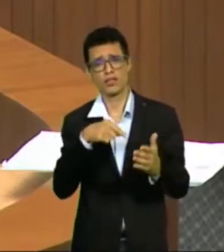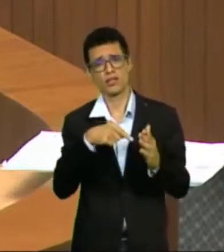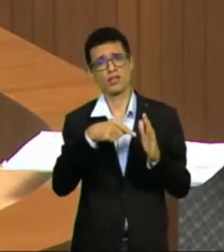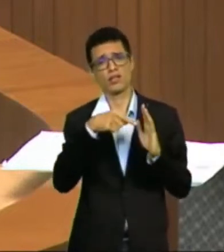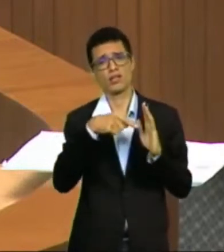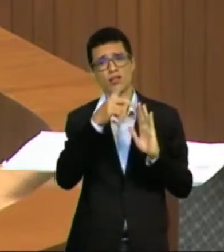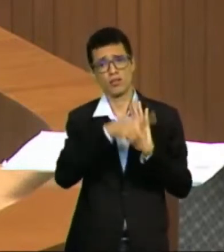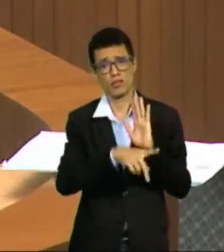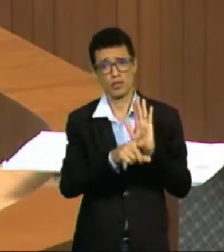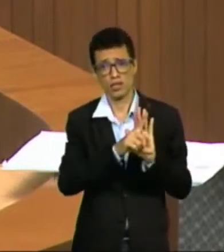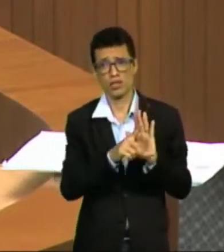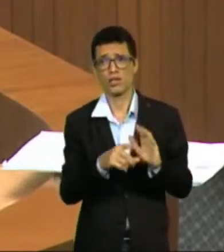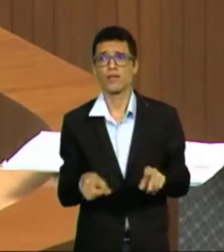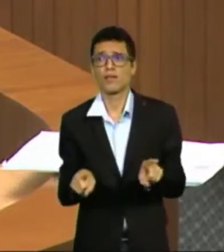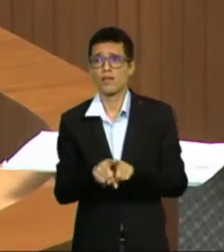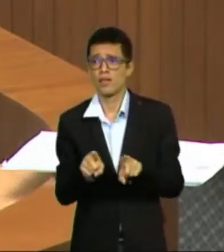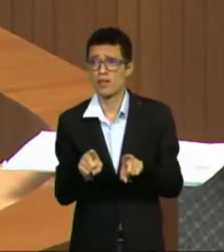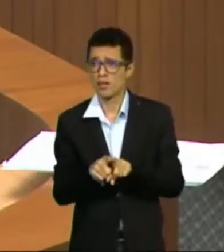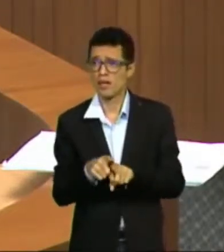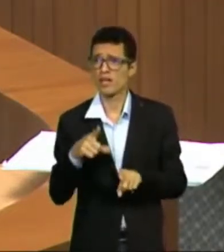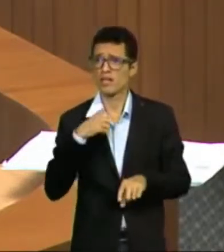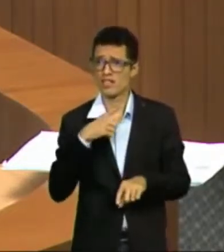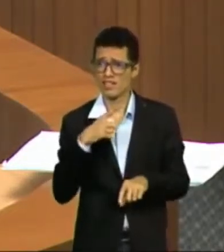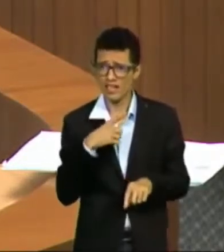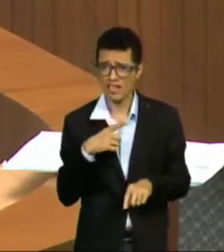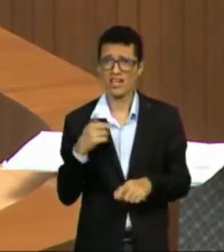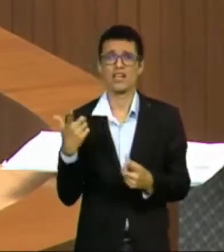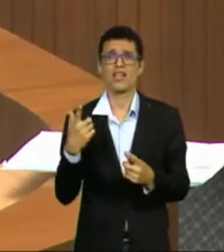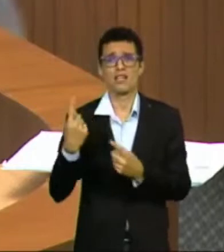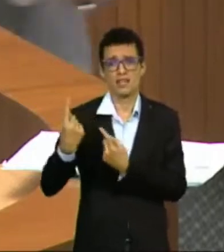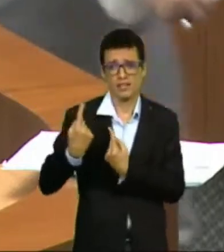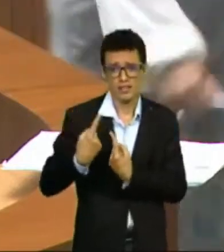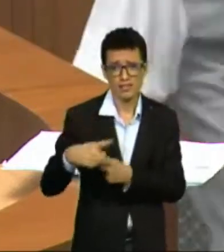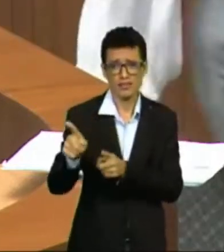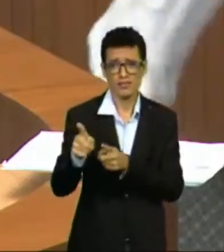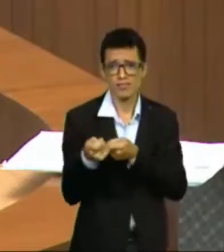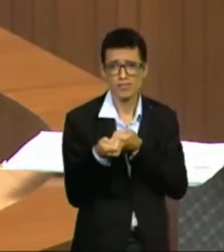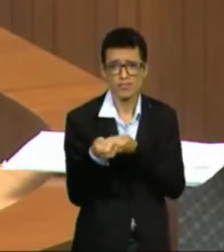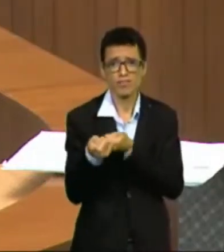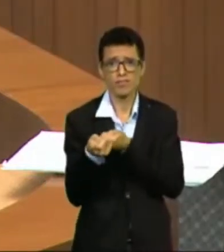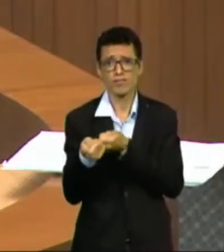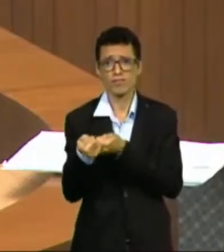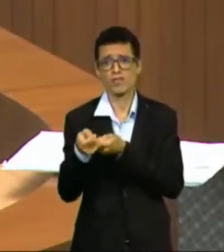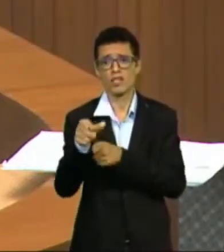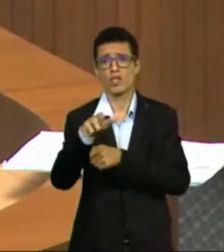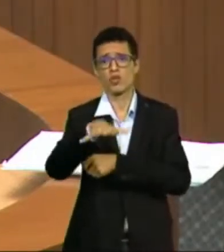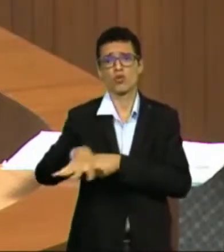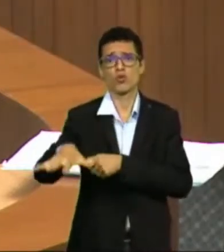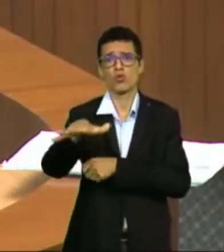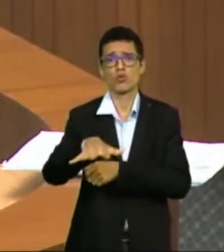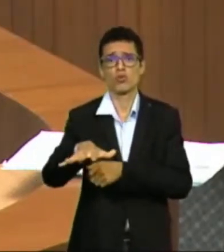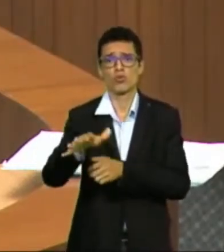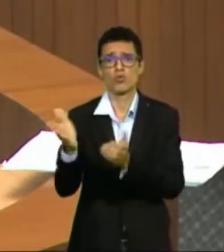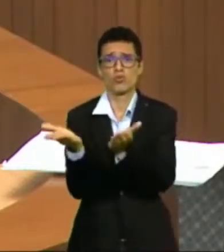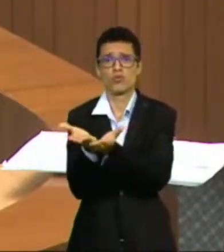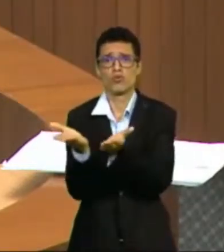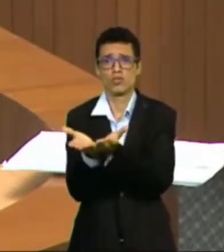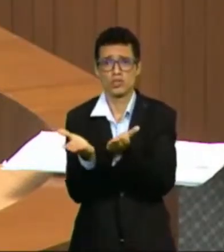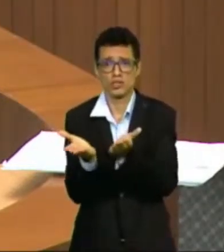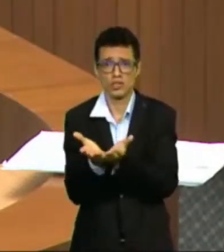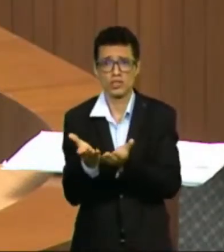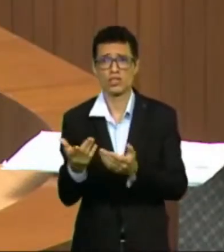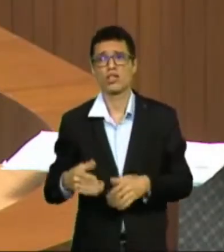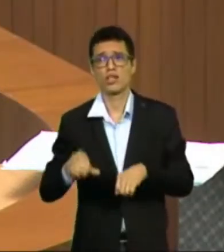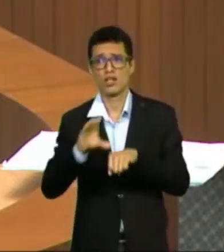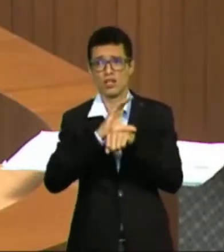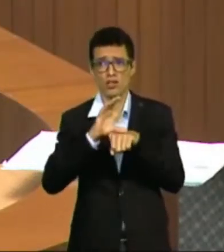a intolerância e perseguição do segmento evangélico, é inconstitucional. A Constituição Federal, no